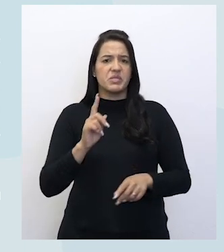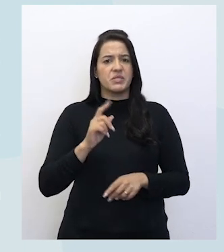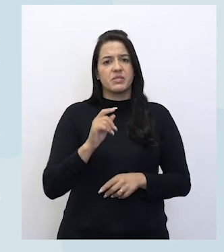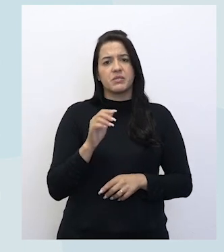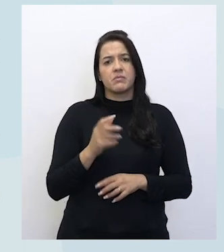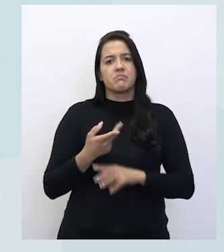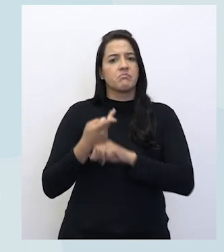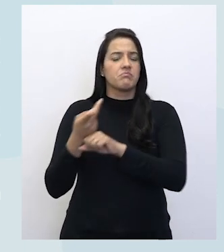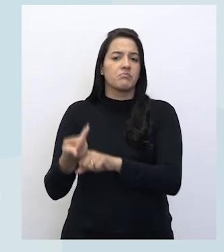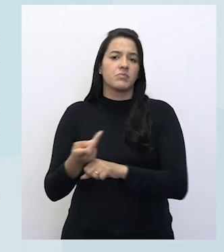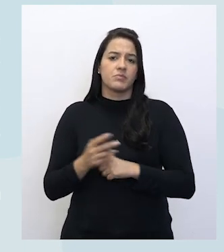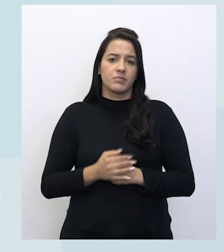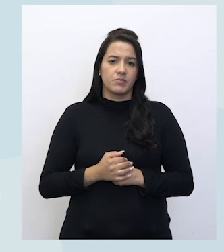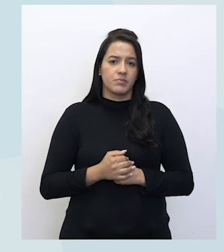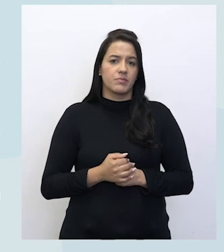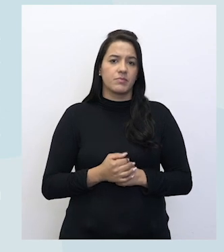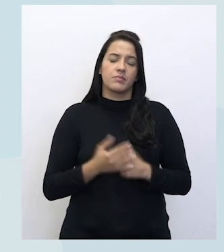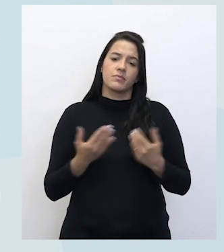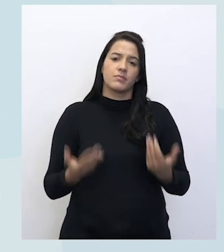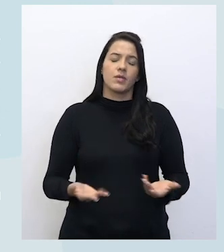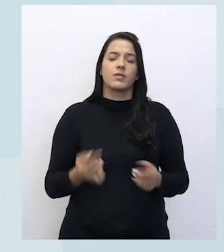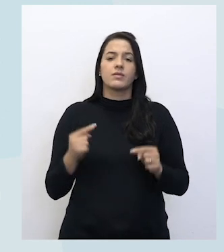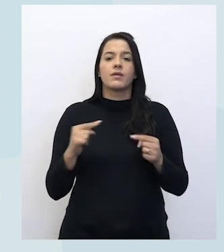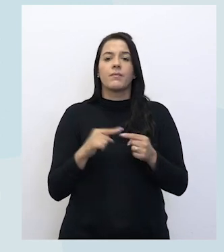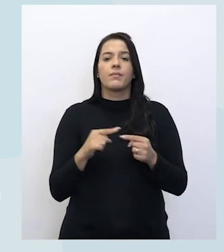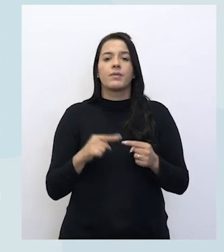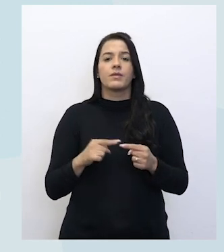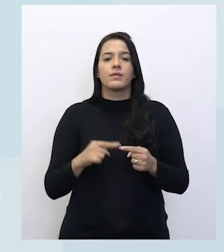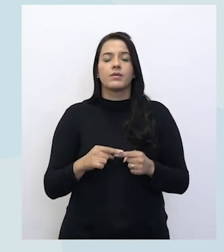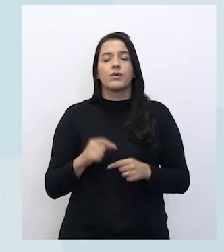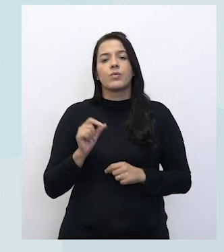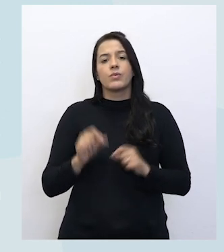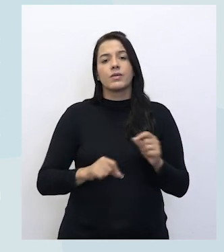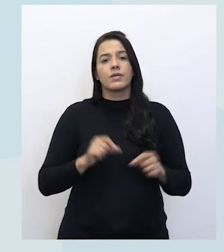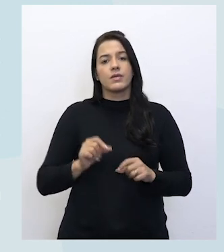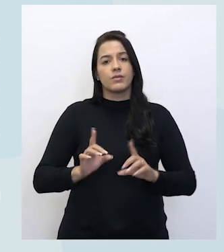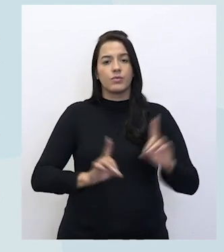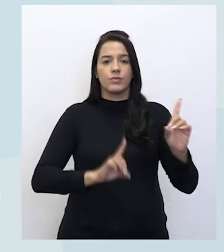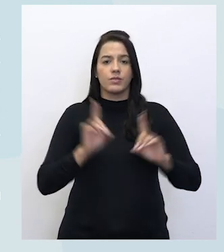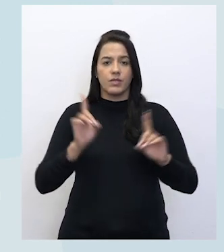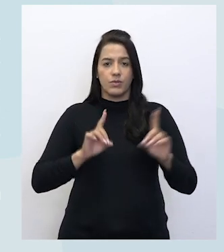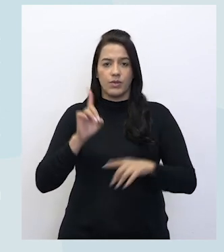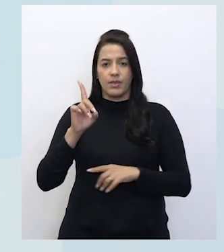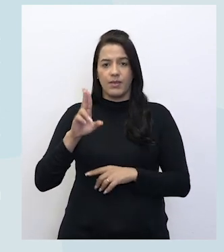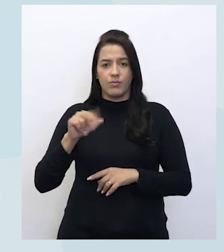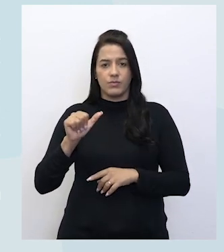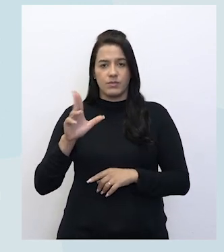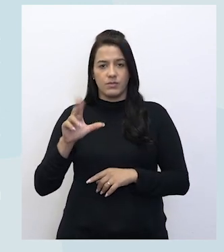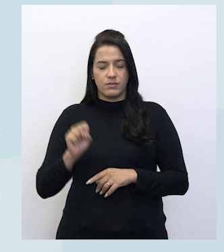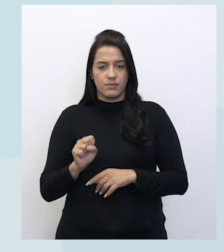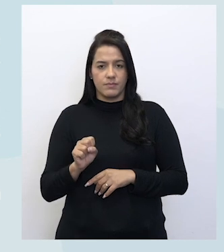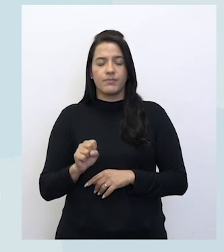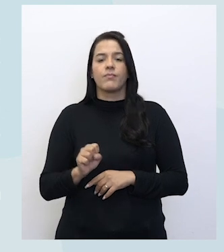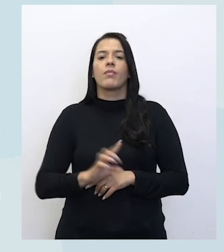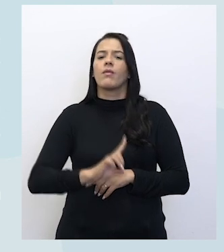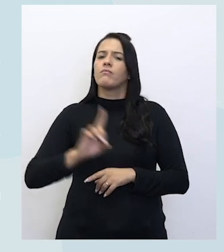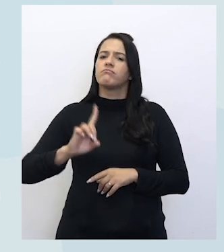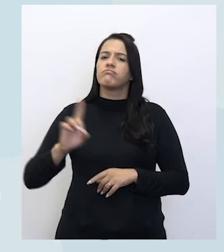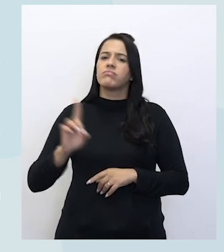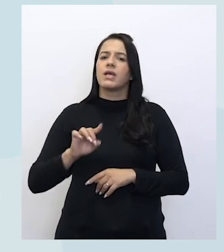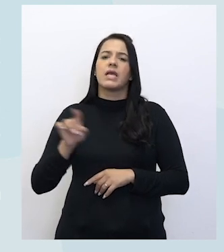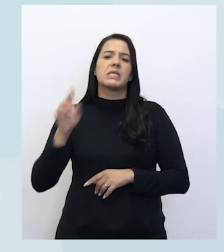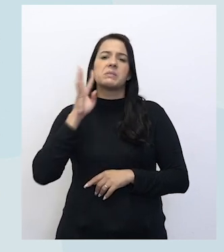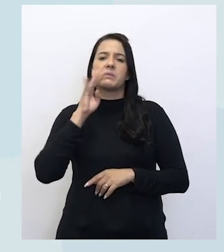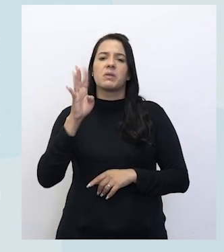buscá-lo. Esse é o caso, por exemplo, diz o Platão, dos deuses. Né? É por isso que os deuses não